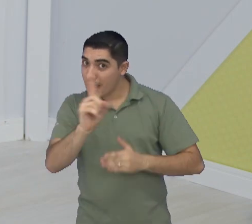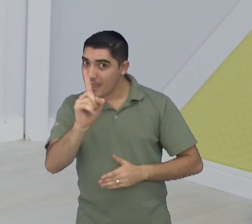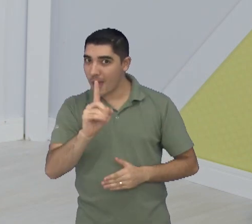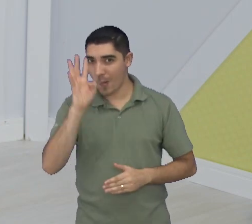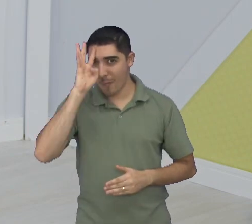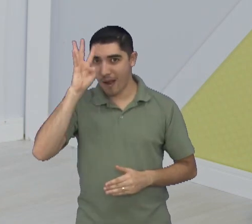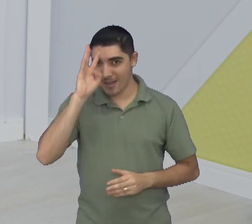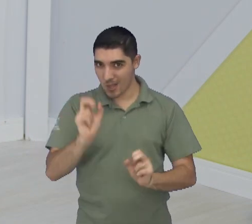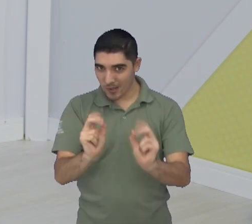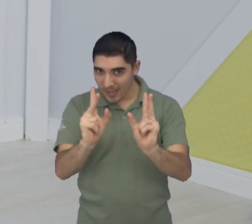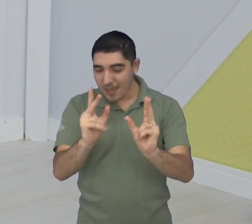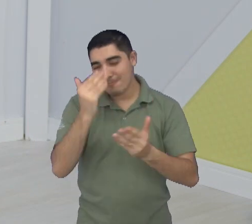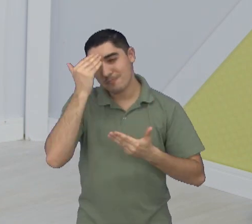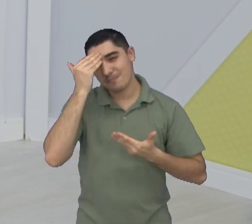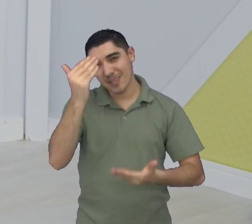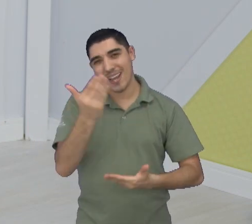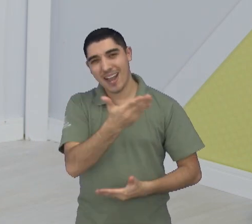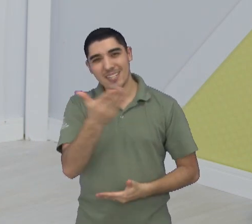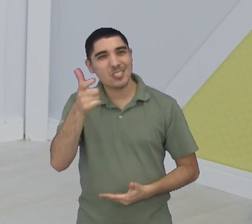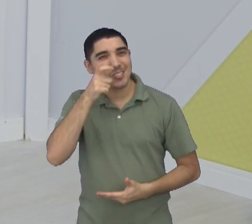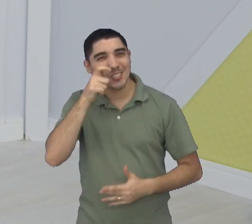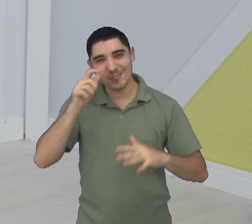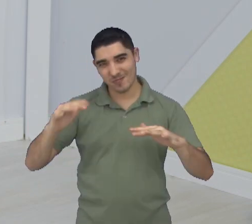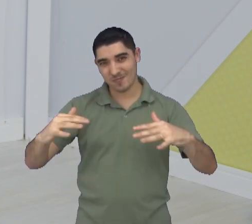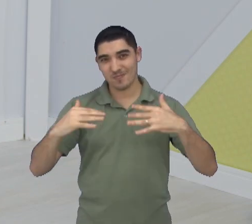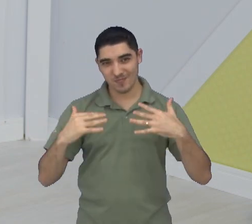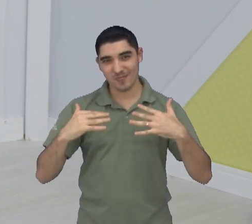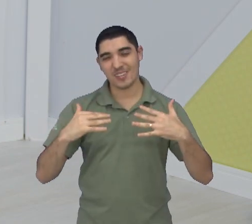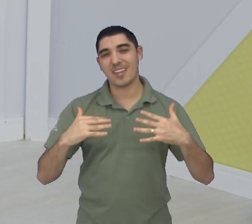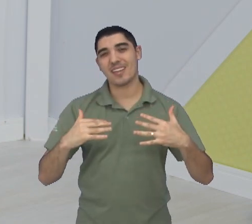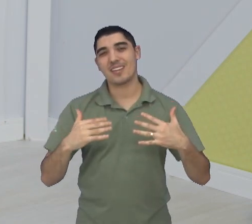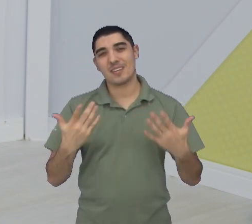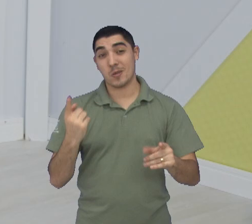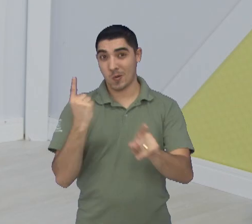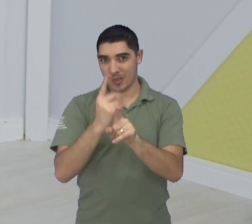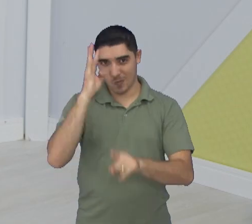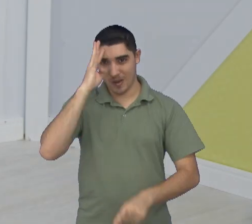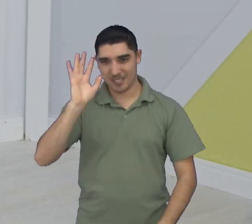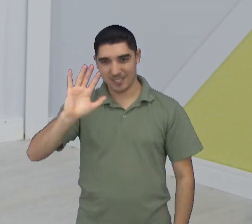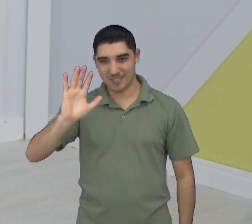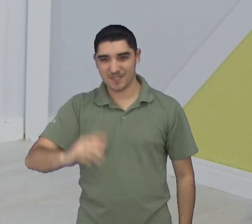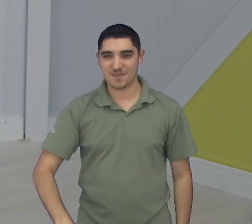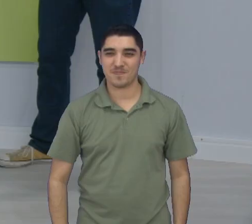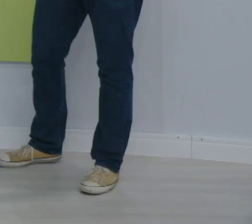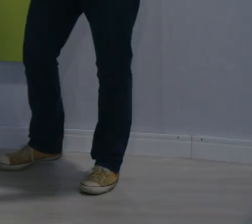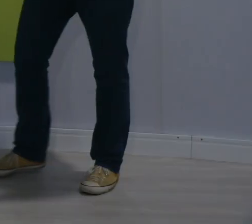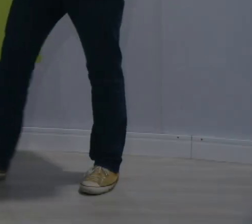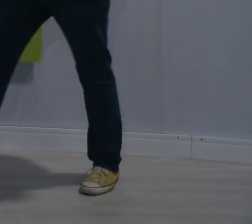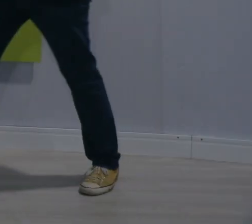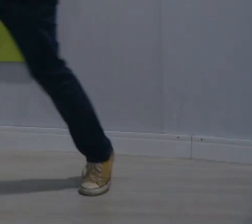quarta-feira. Muito obrigado por mais um programa Hora do Esporte e até quarta-feira. Tchau!